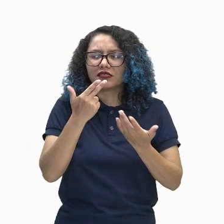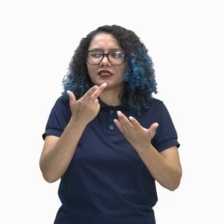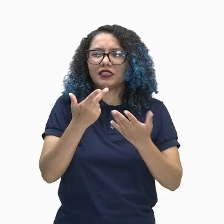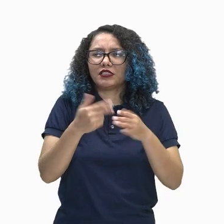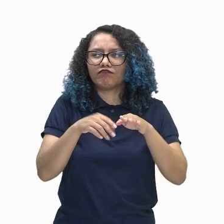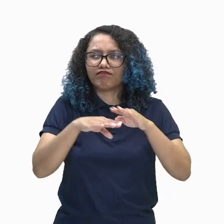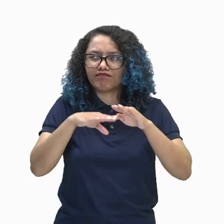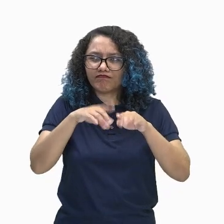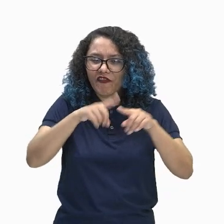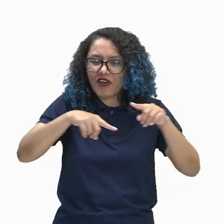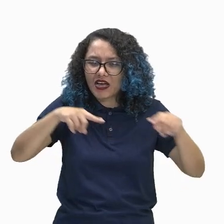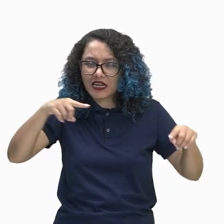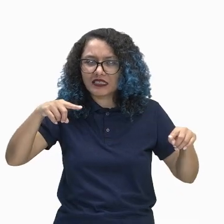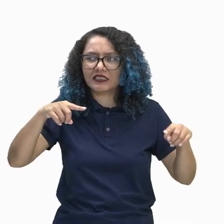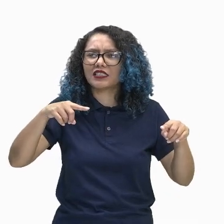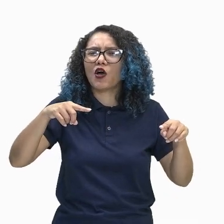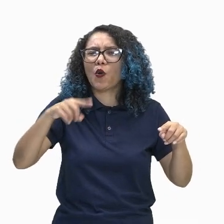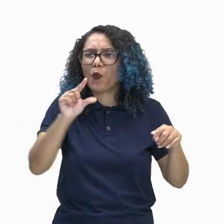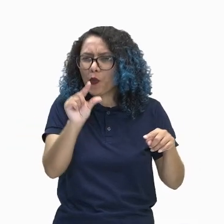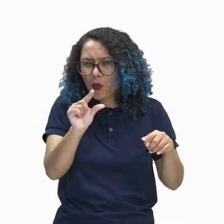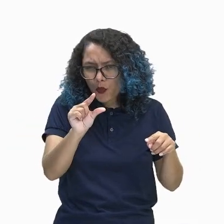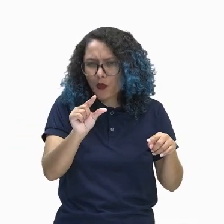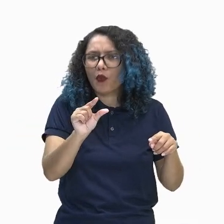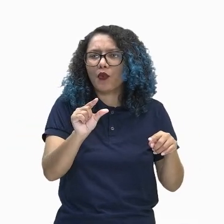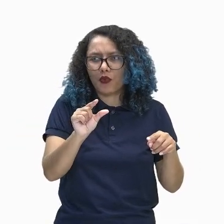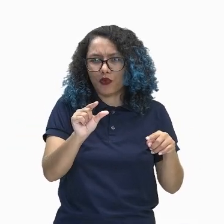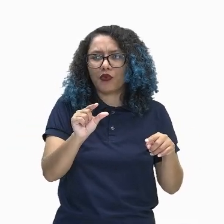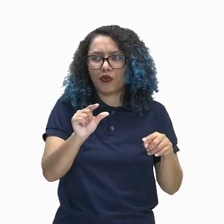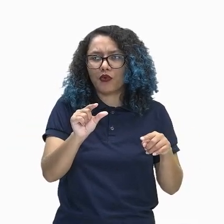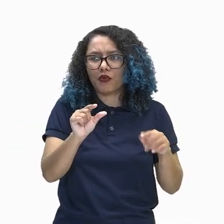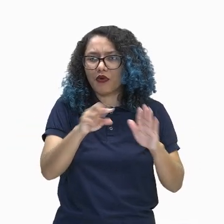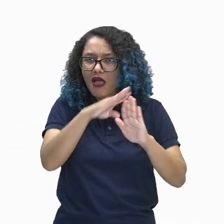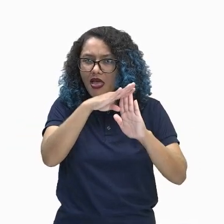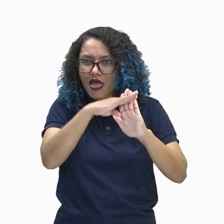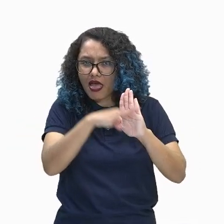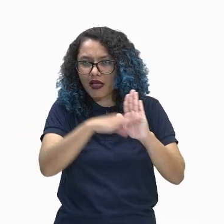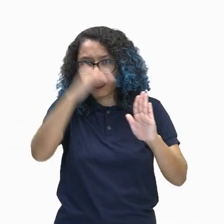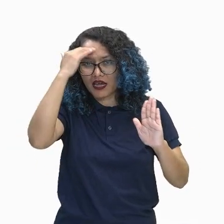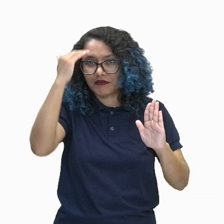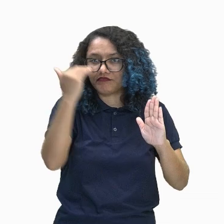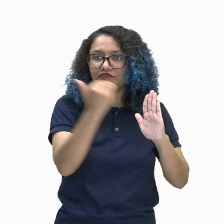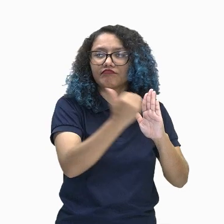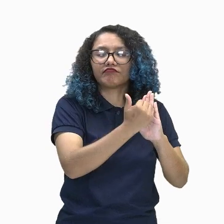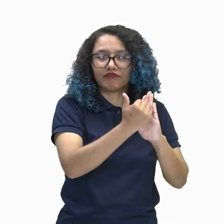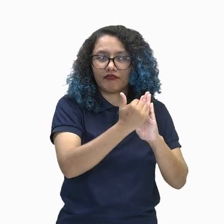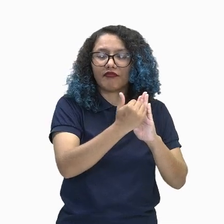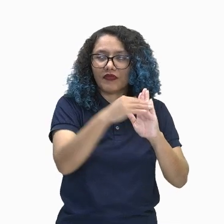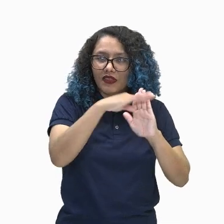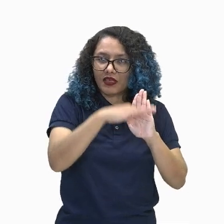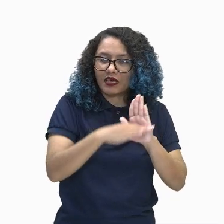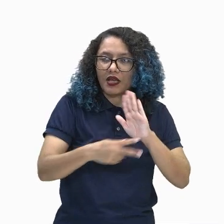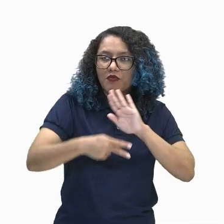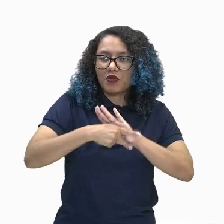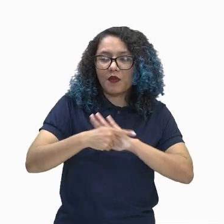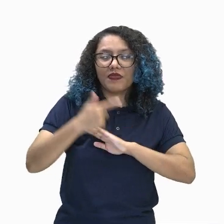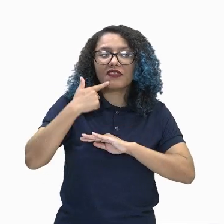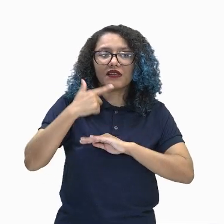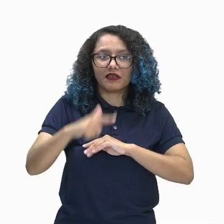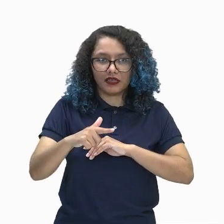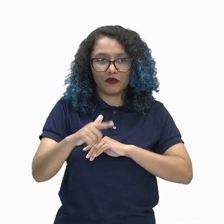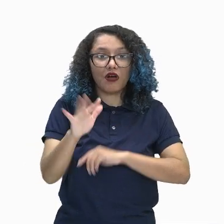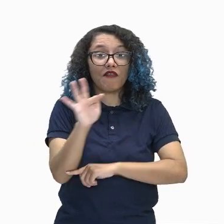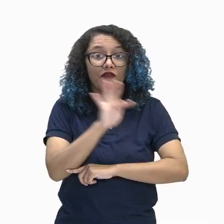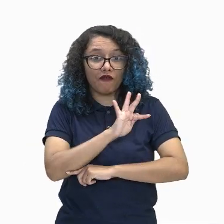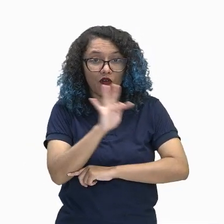menos sujeita a variações, ou seja, ela vai obedecer às regras, às normas da língua, né, na